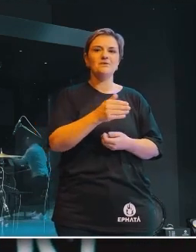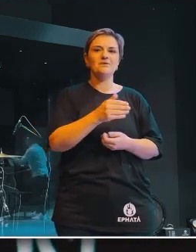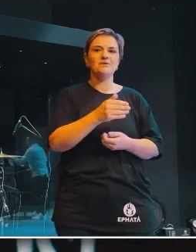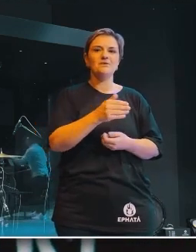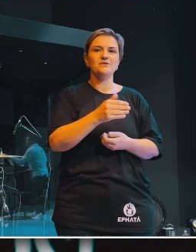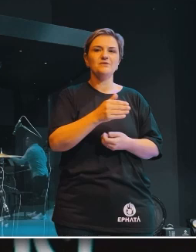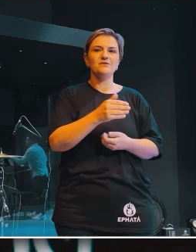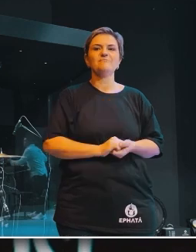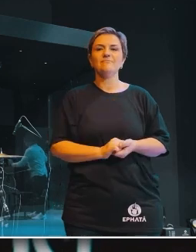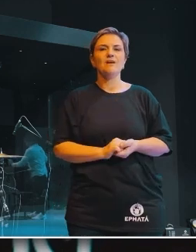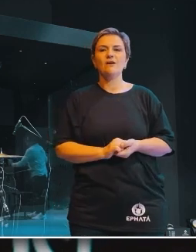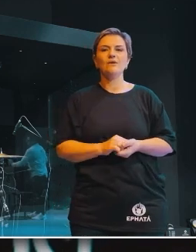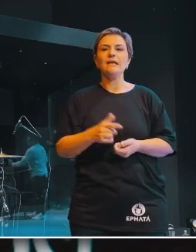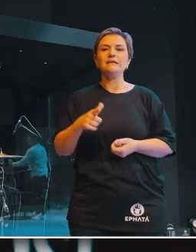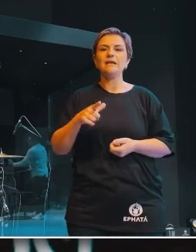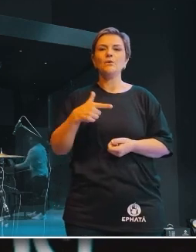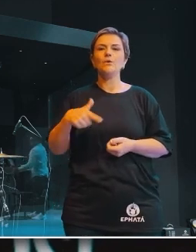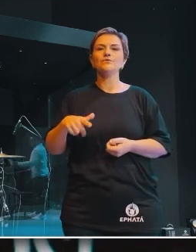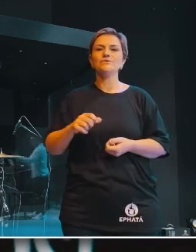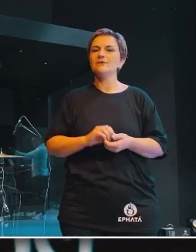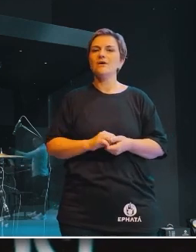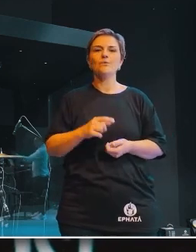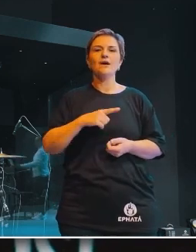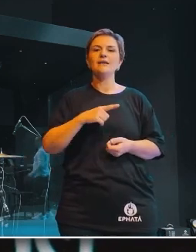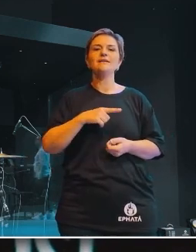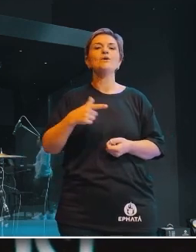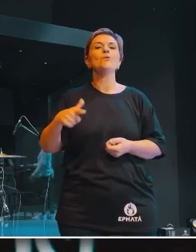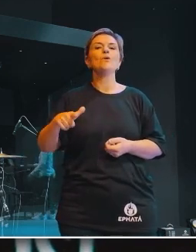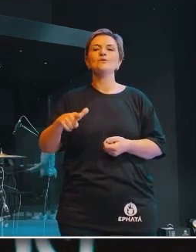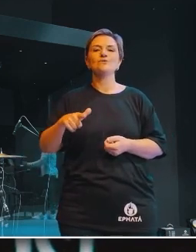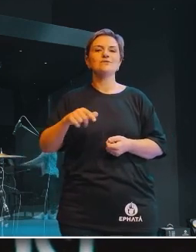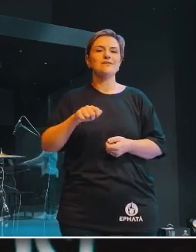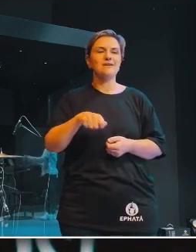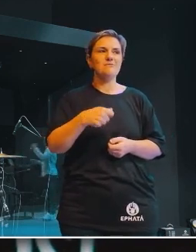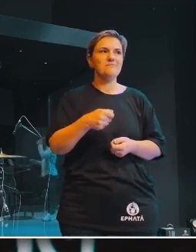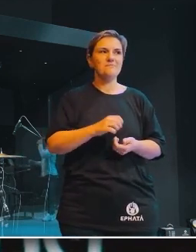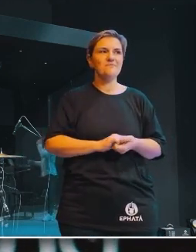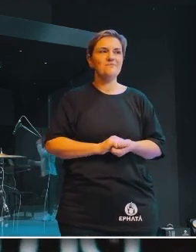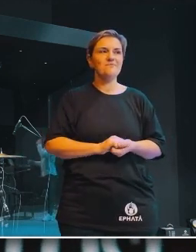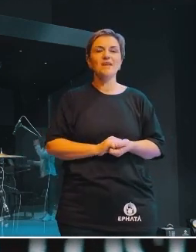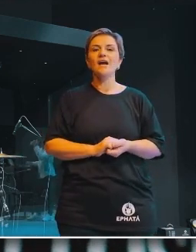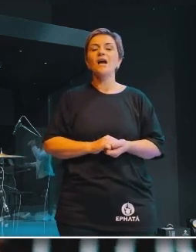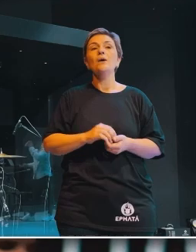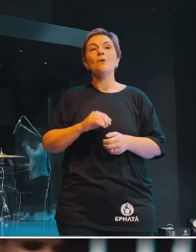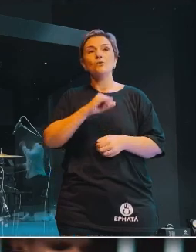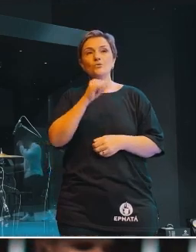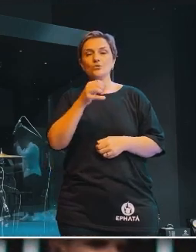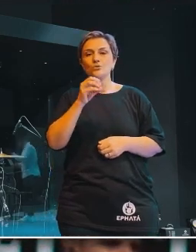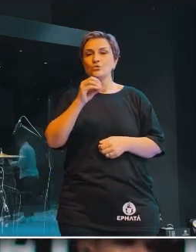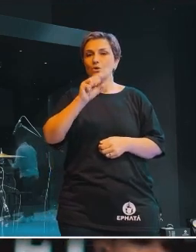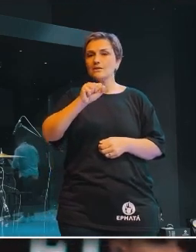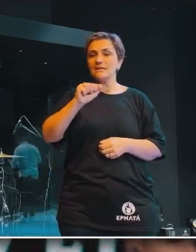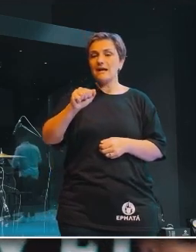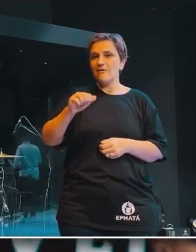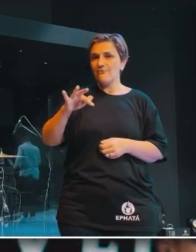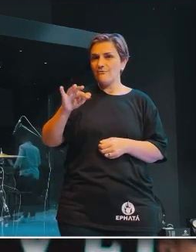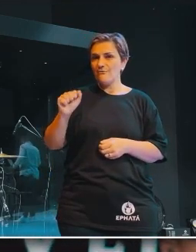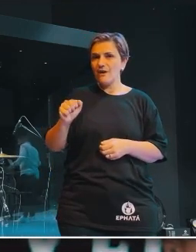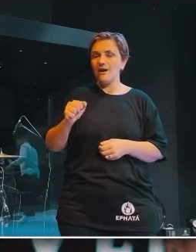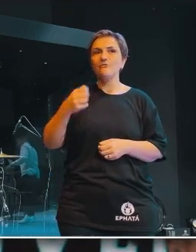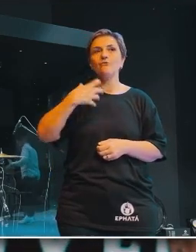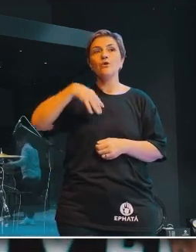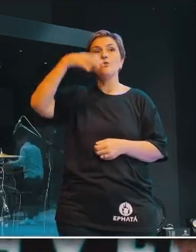Josafá não era um mau rei, era um rei íntegro. Josafá era um rei honesto. Josafá foi o